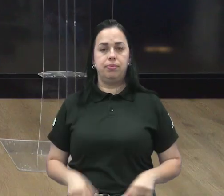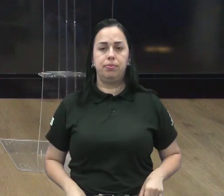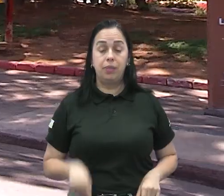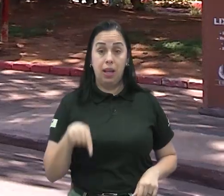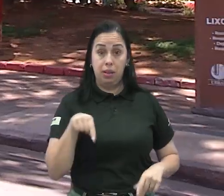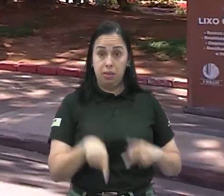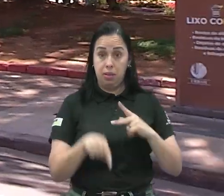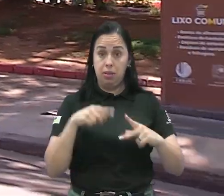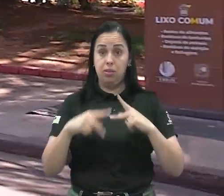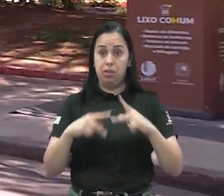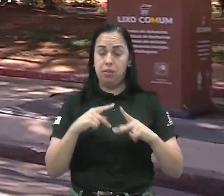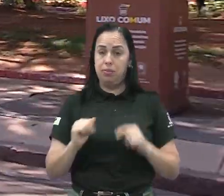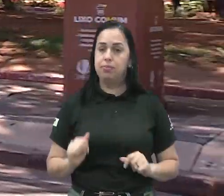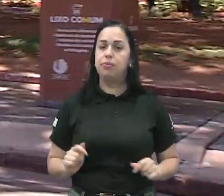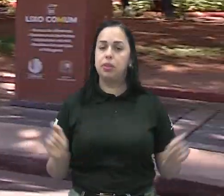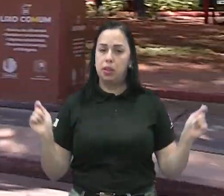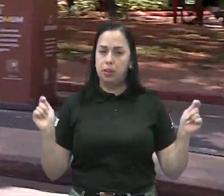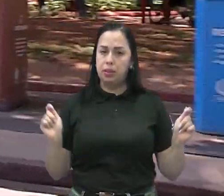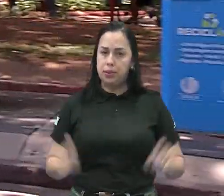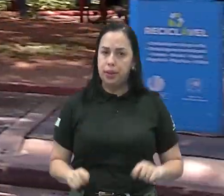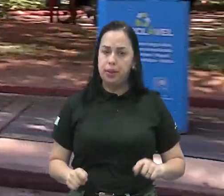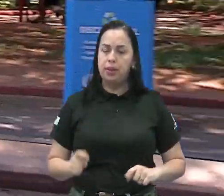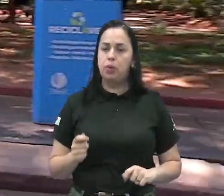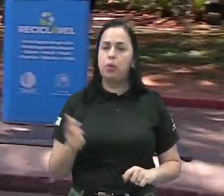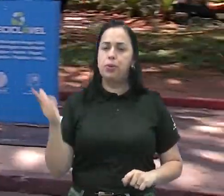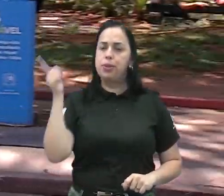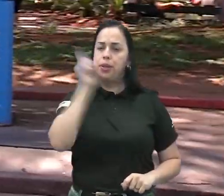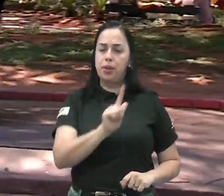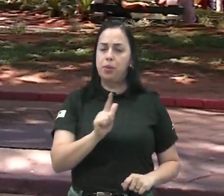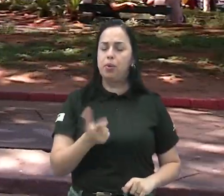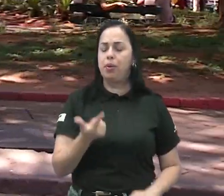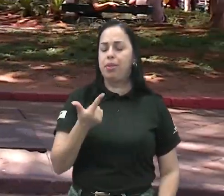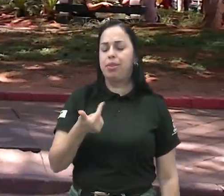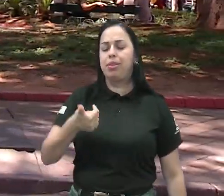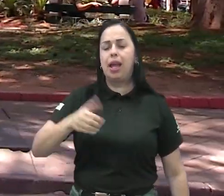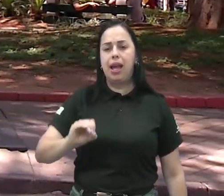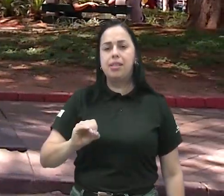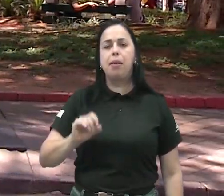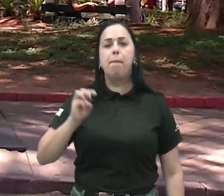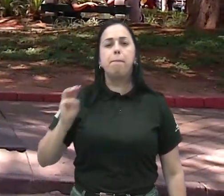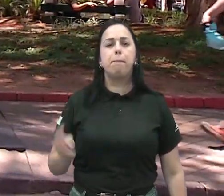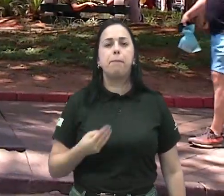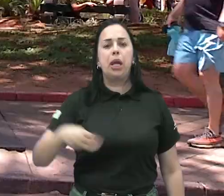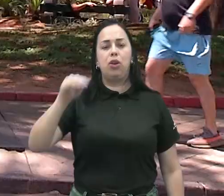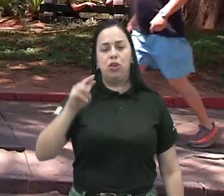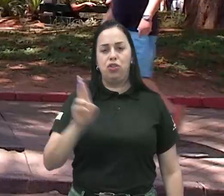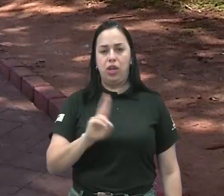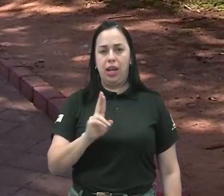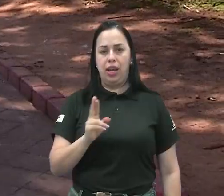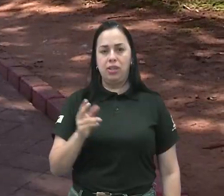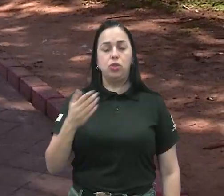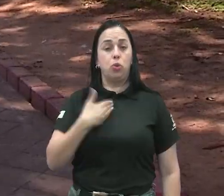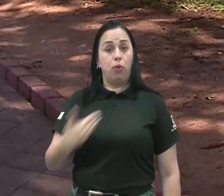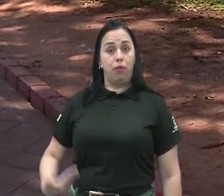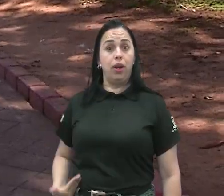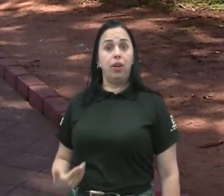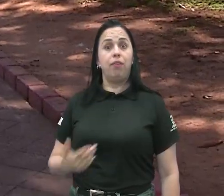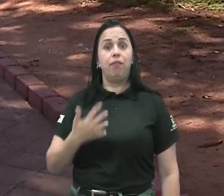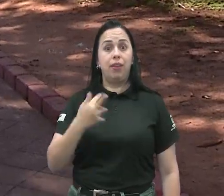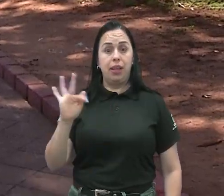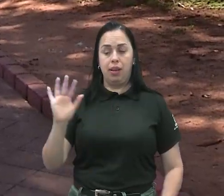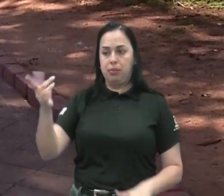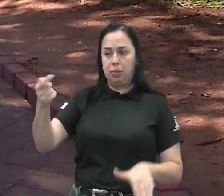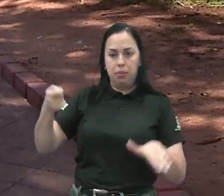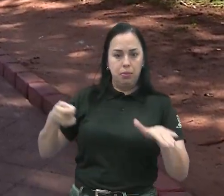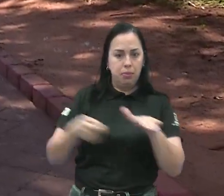transbordo. São José dos Campos garantiu mais de 10 milhões de reais do governo federal para